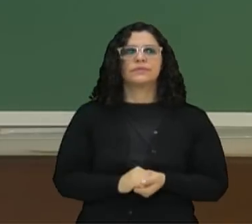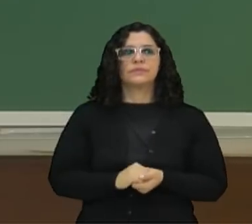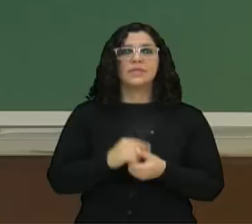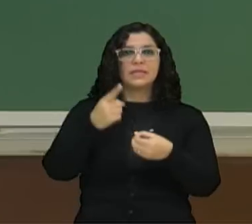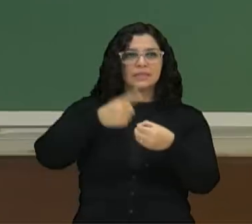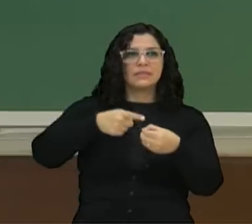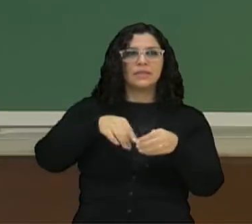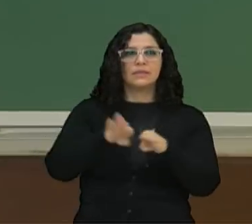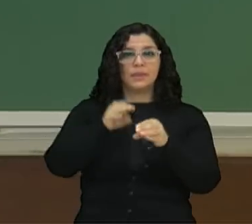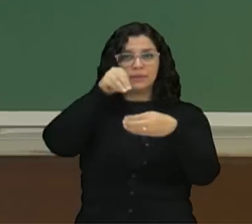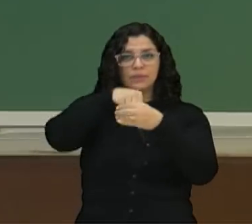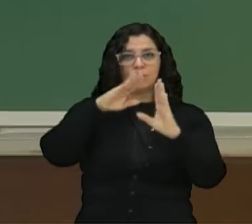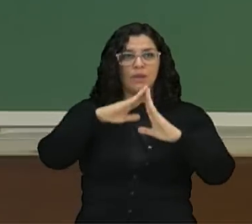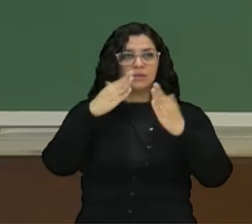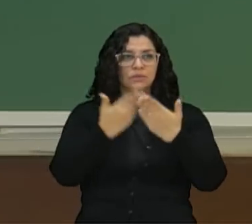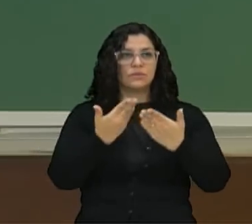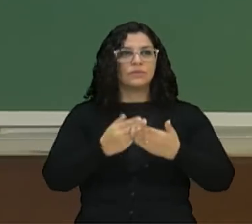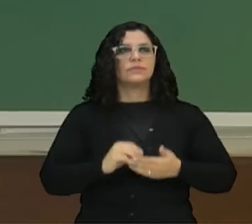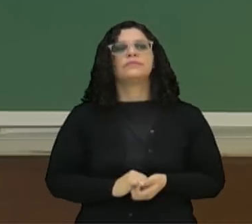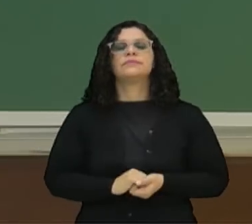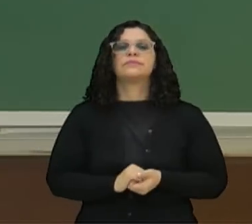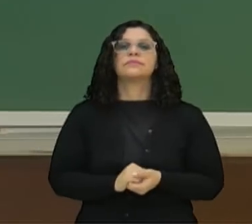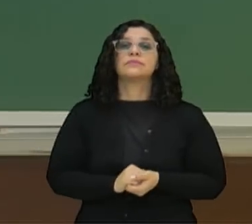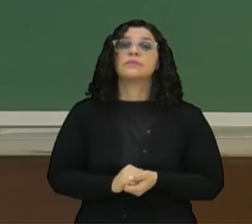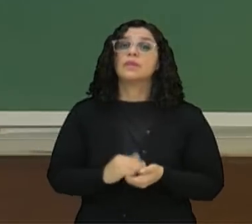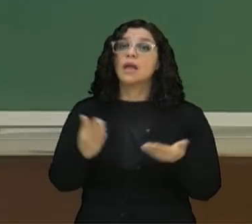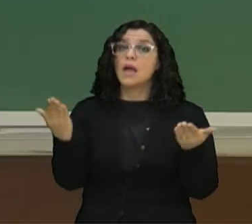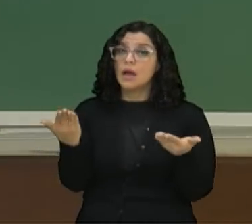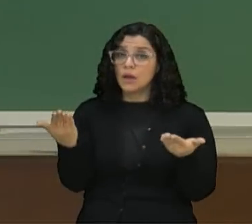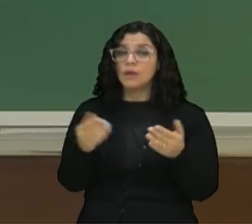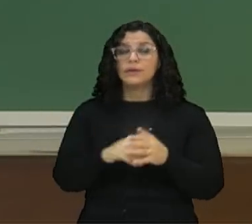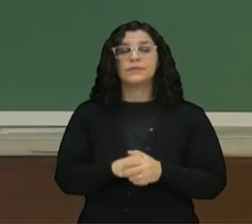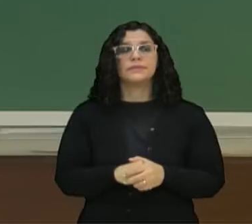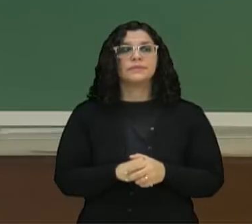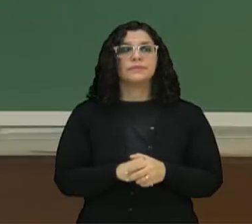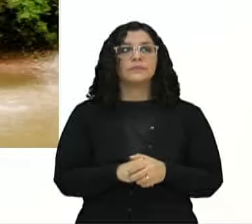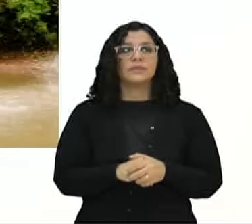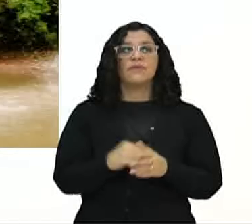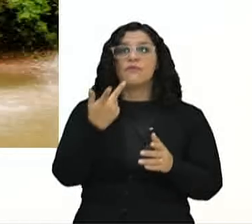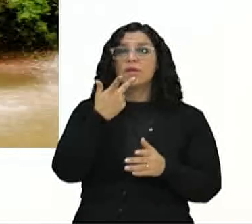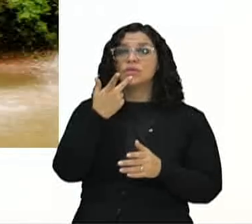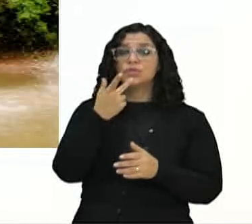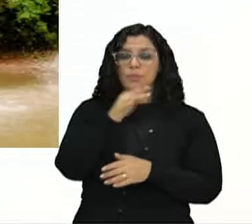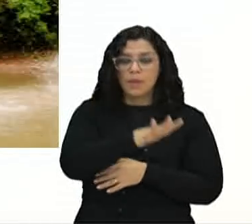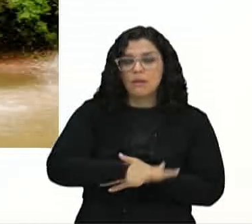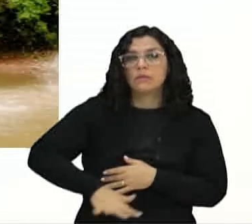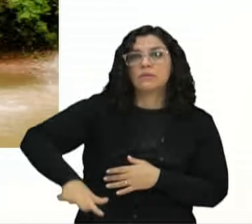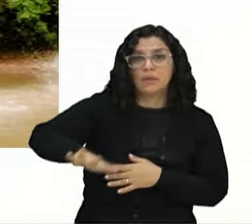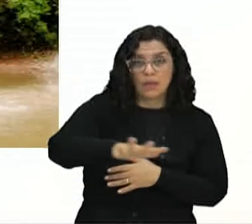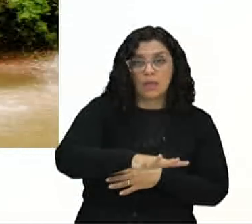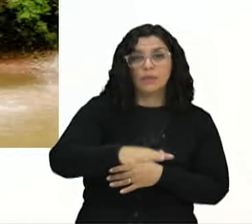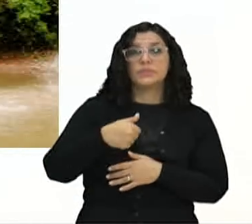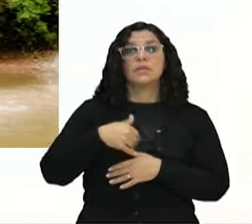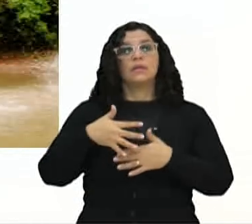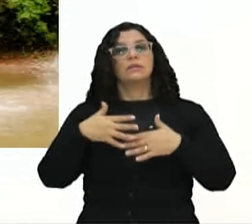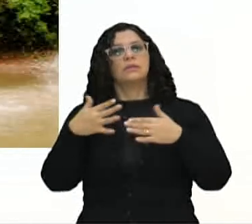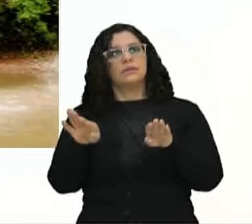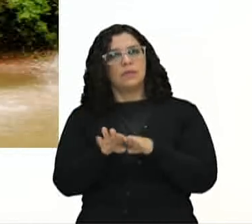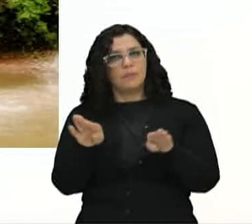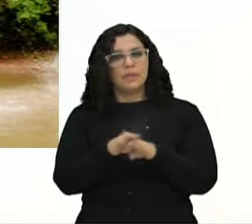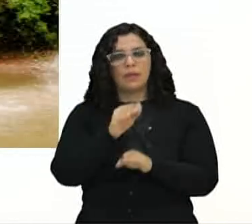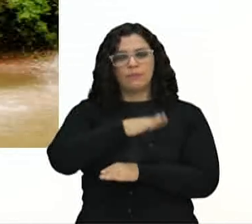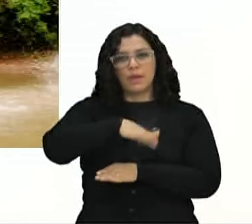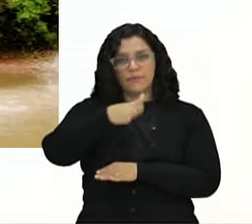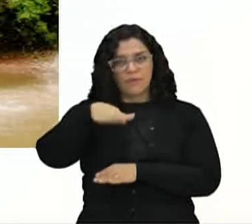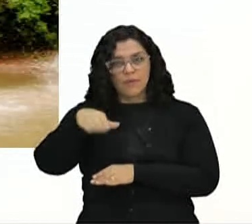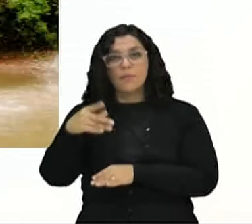que é uma escola, uma quadra da escola. Muito bem. Sobre o terreno, então, ele deve ser agradável, com variações de